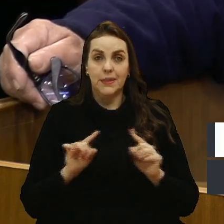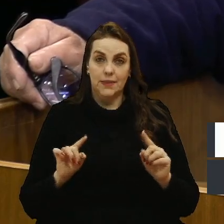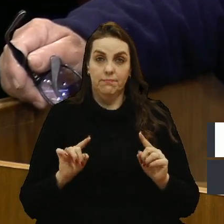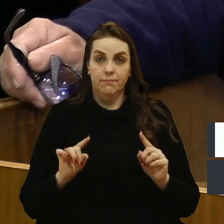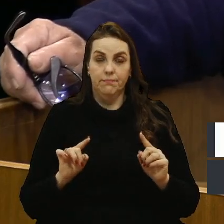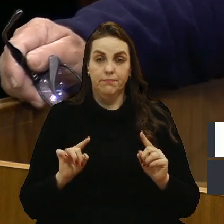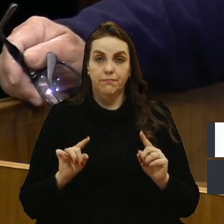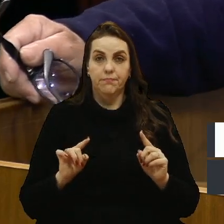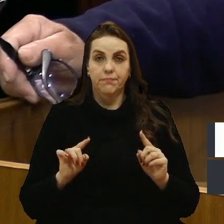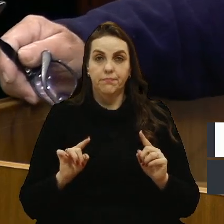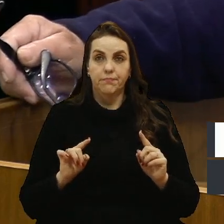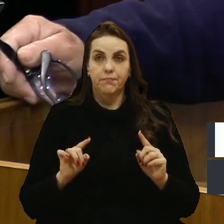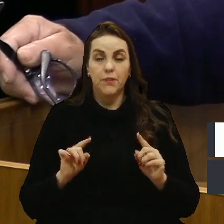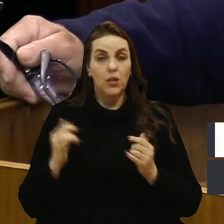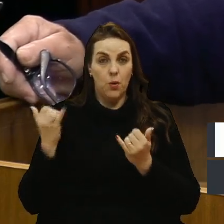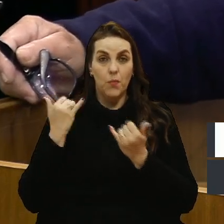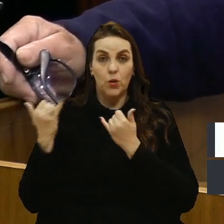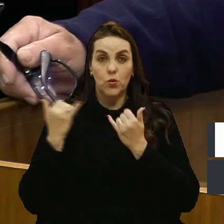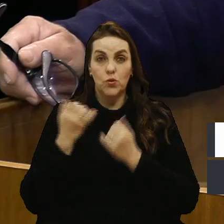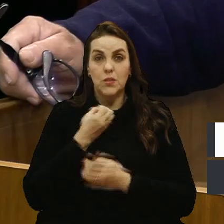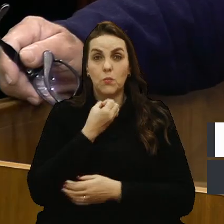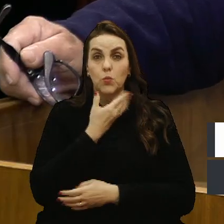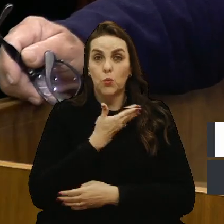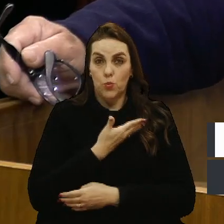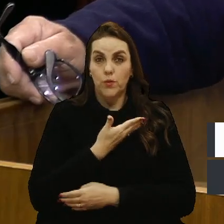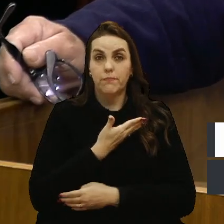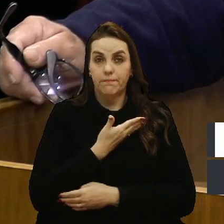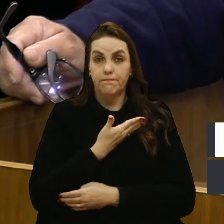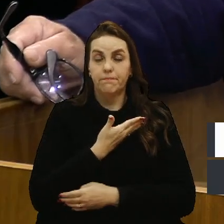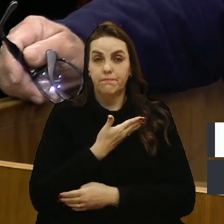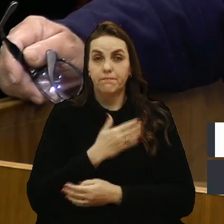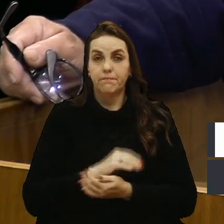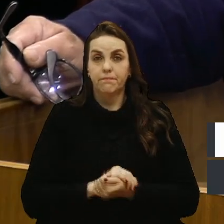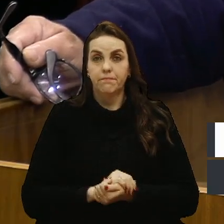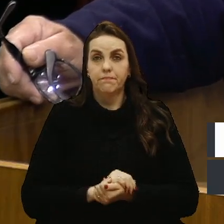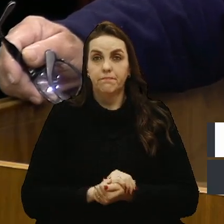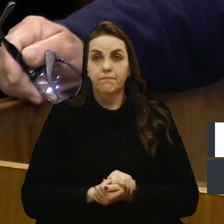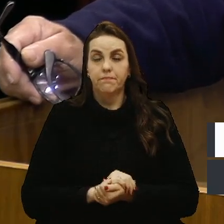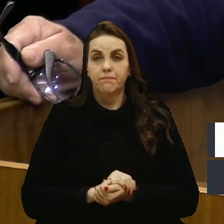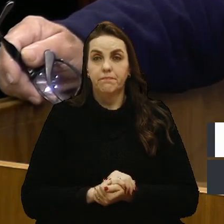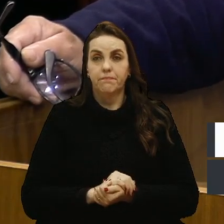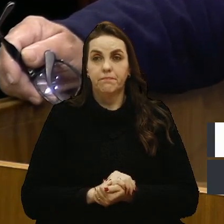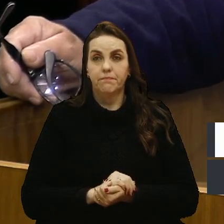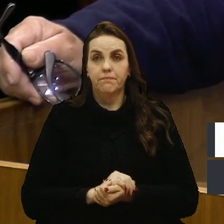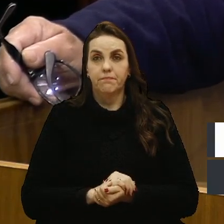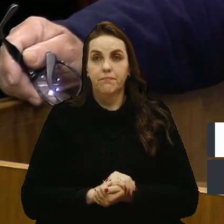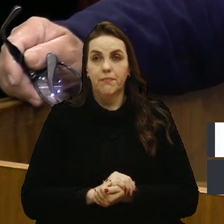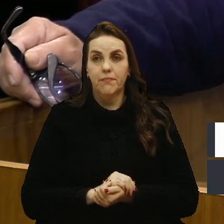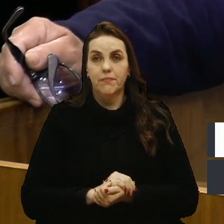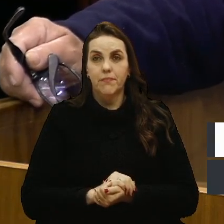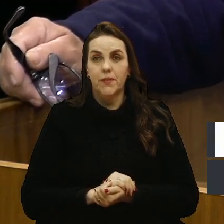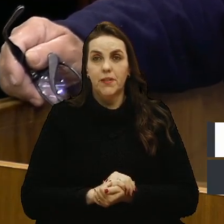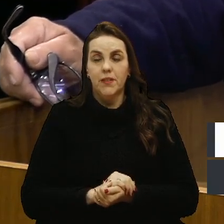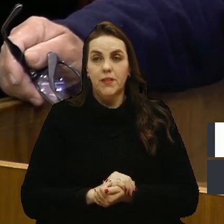Mas eu trouxe de lá uma notícia muito boa, né? Uma notícia muito boa, que é